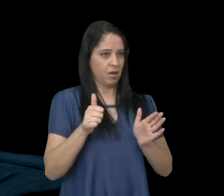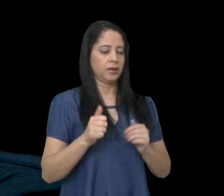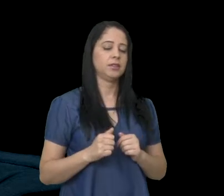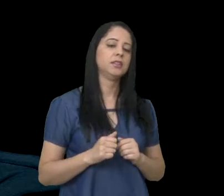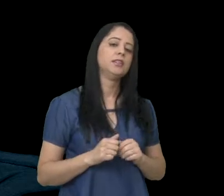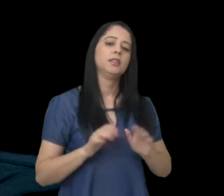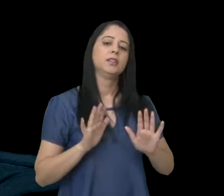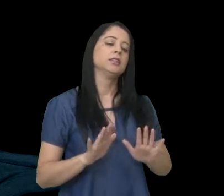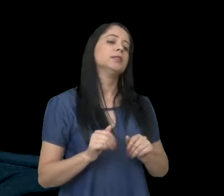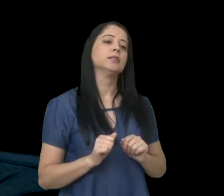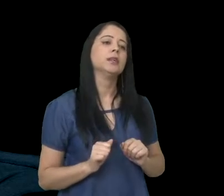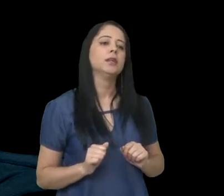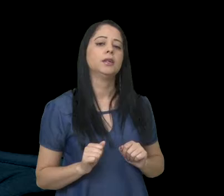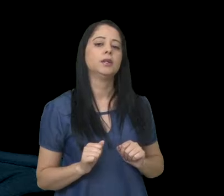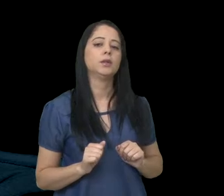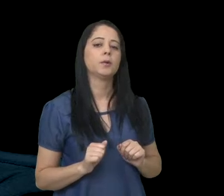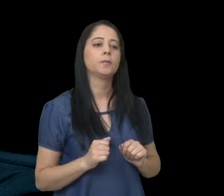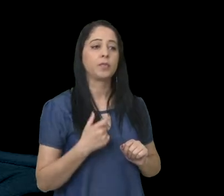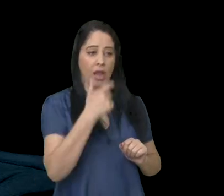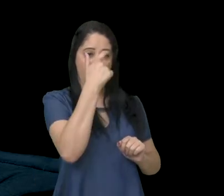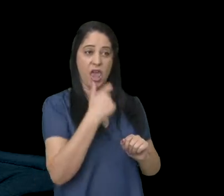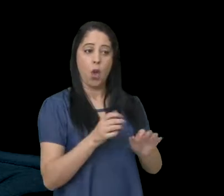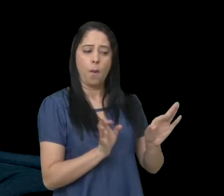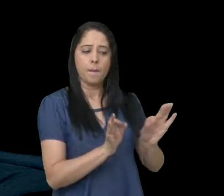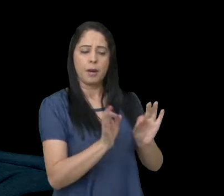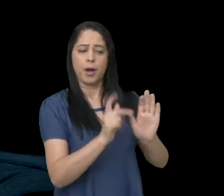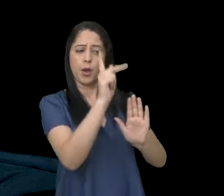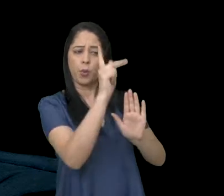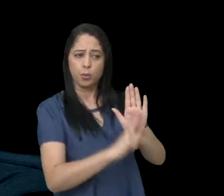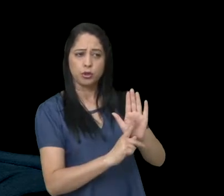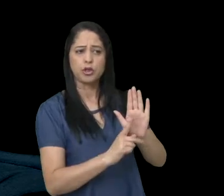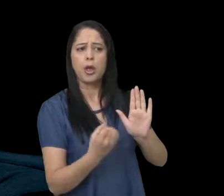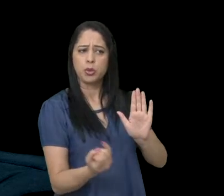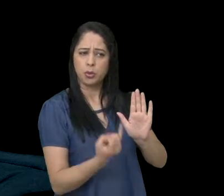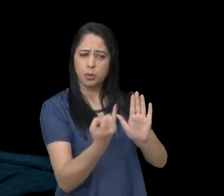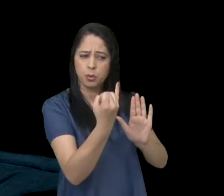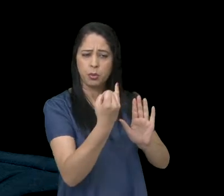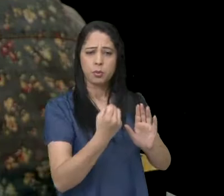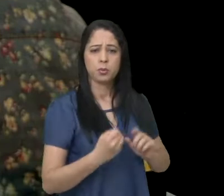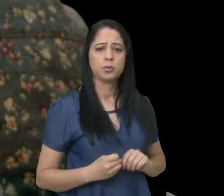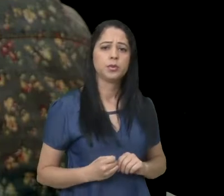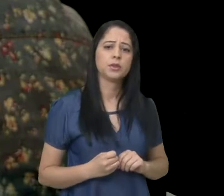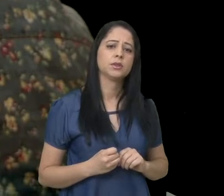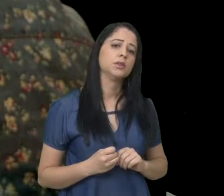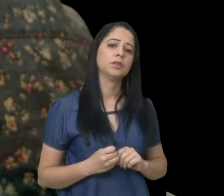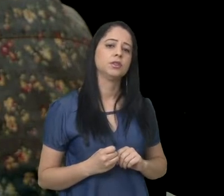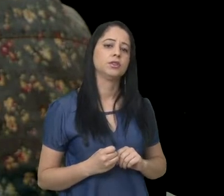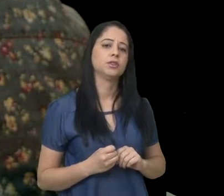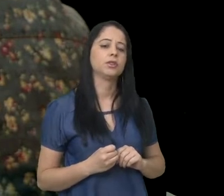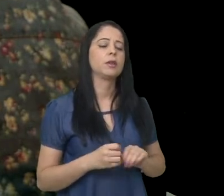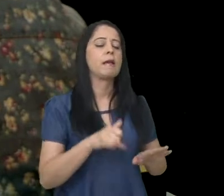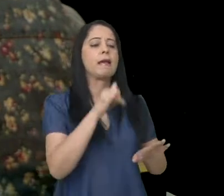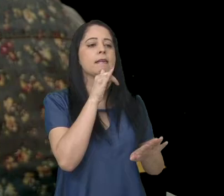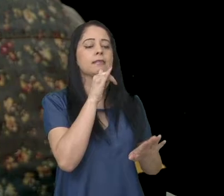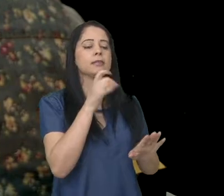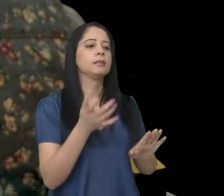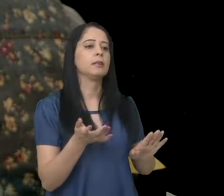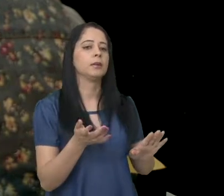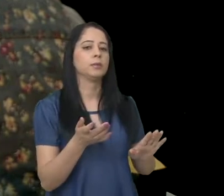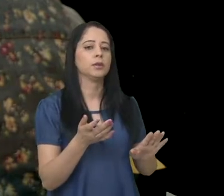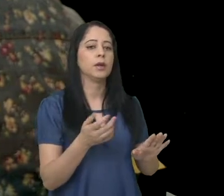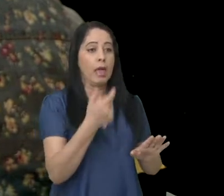foi assim, ela consolidou um projeto importante. Depois, a primeira gestão foi